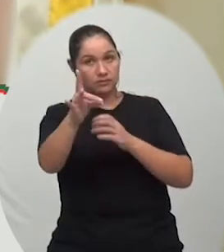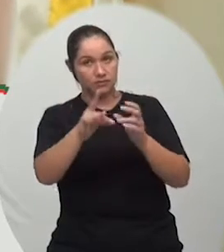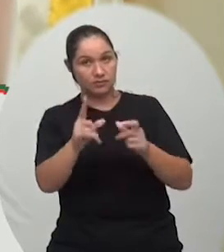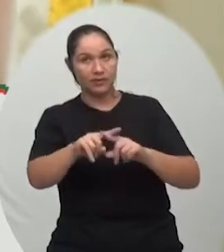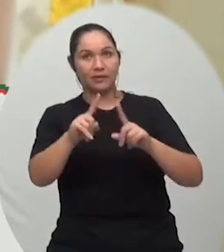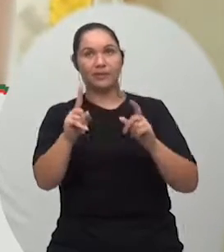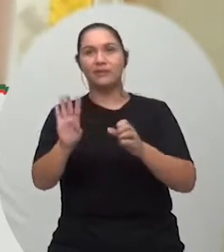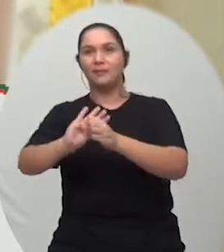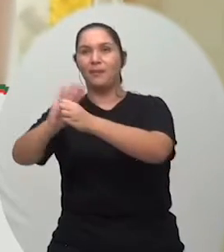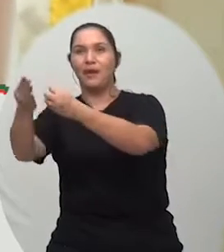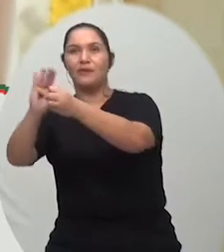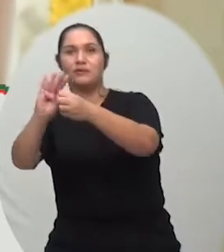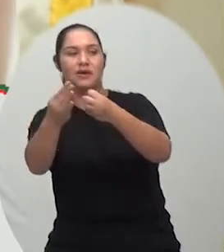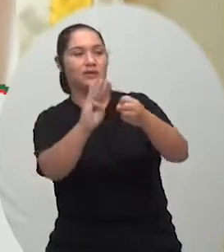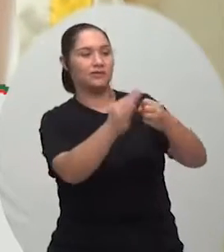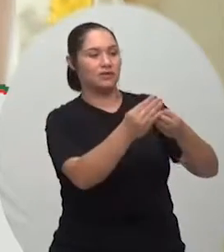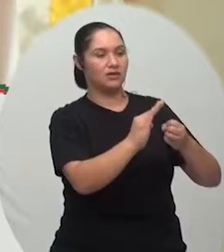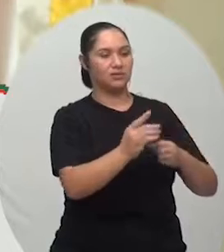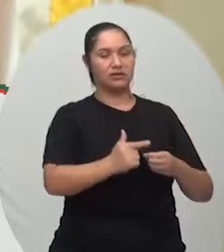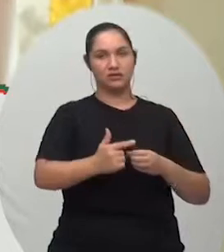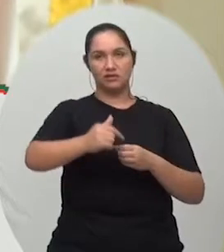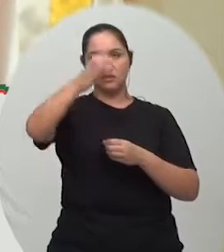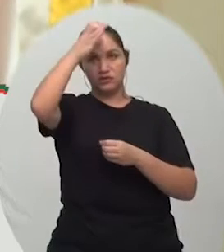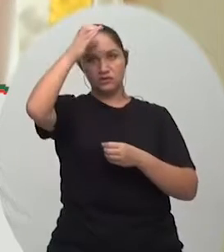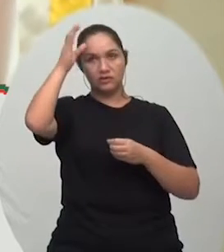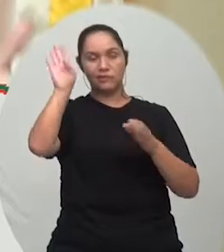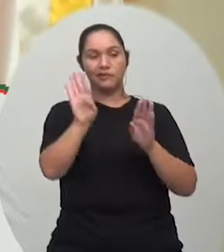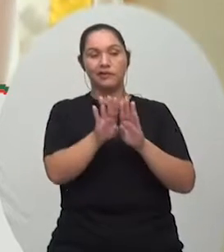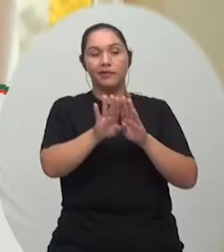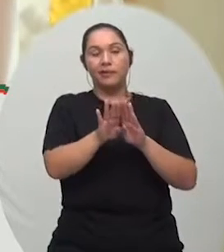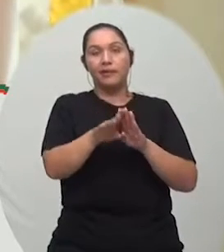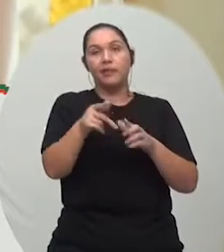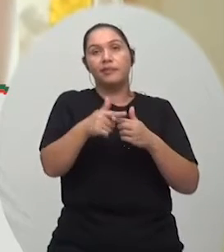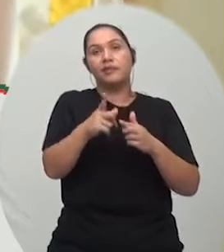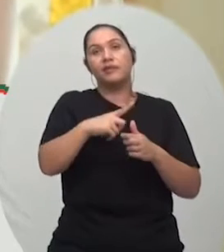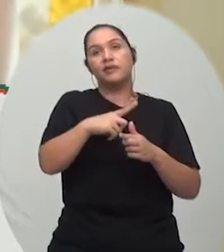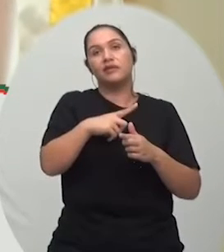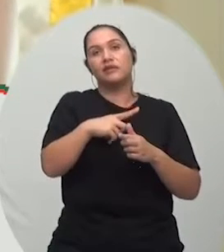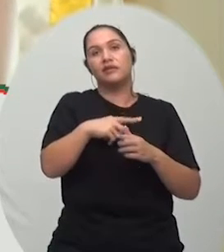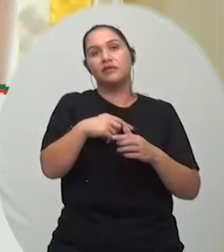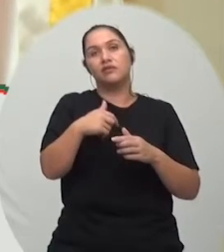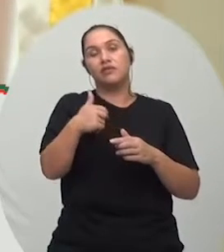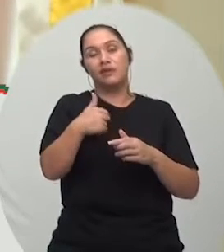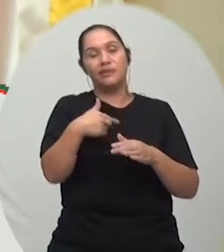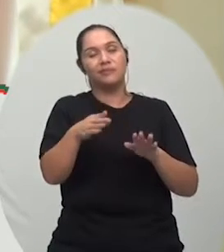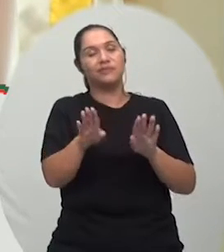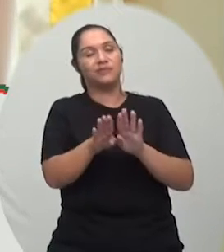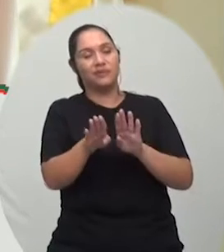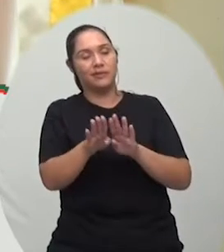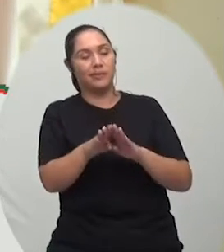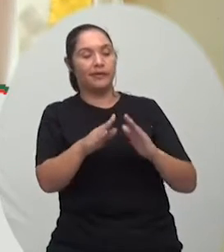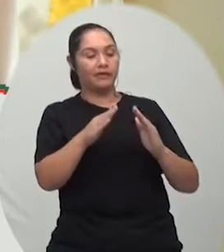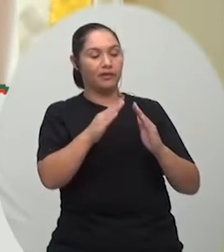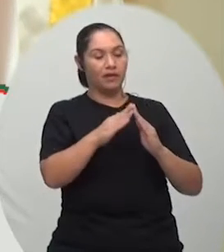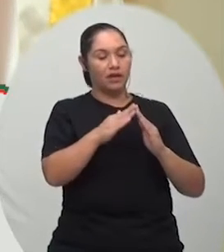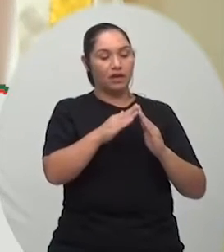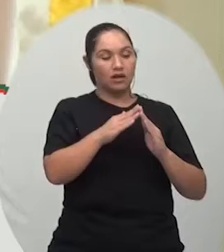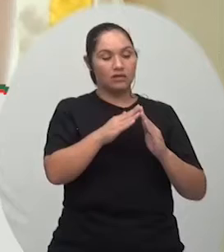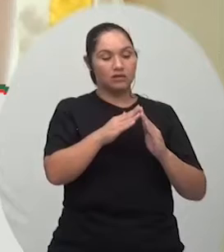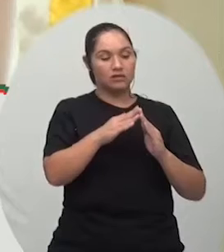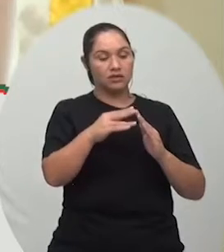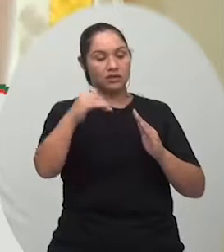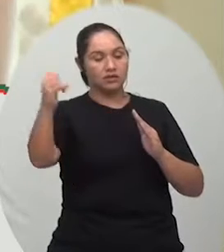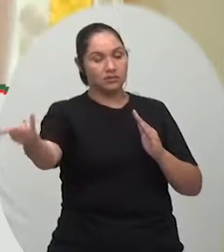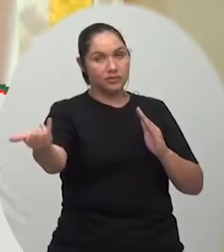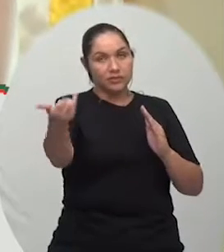encontraram em situação de alagamento. Também recebi reclamações de moradores do bairro Vila